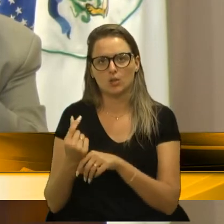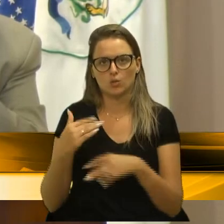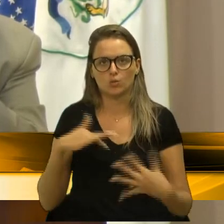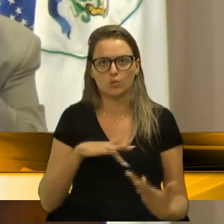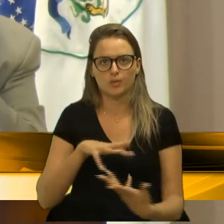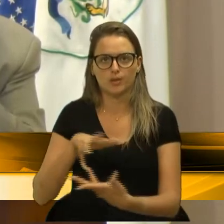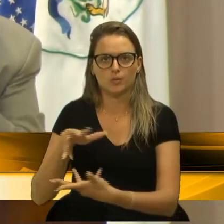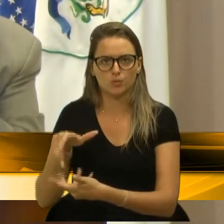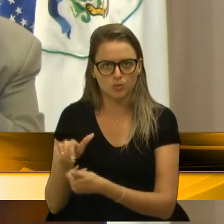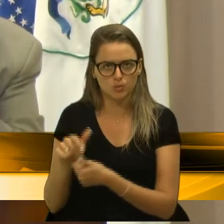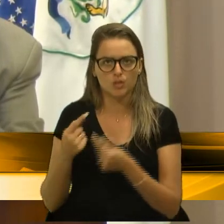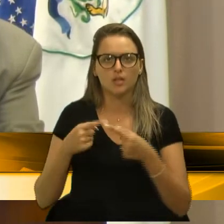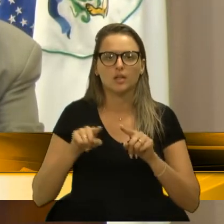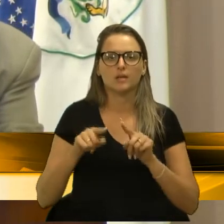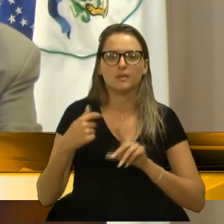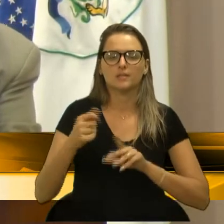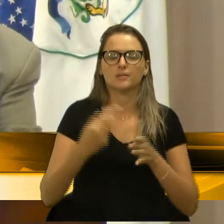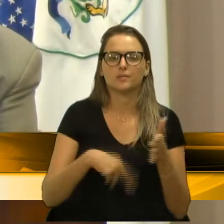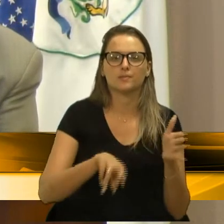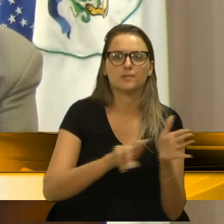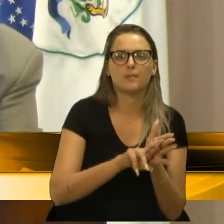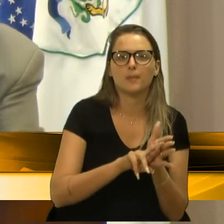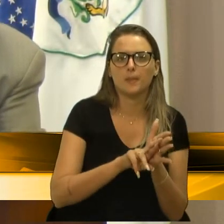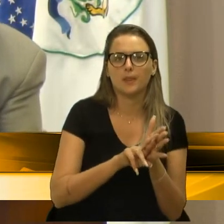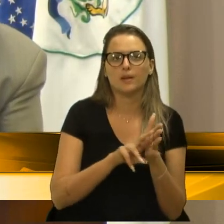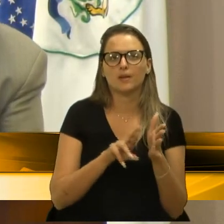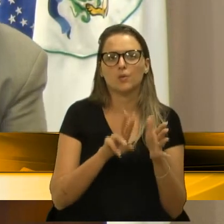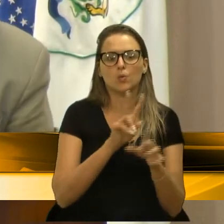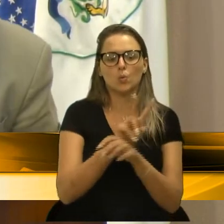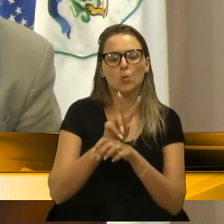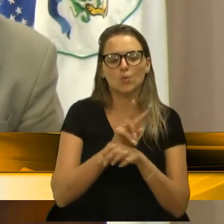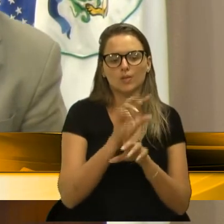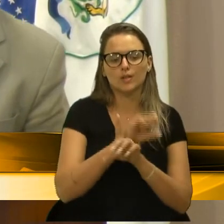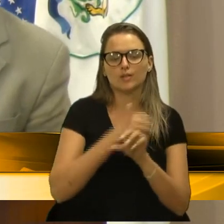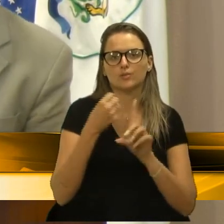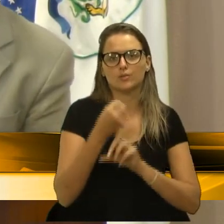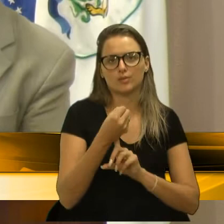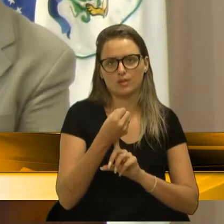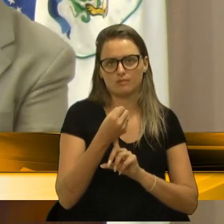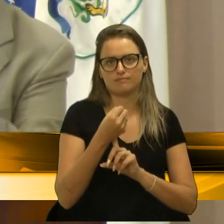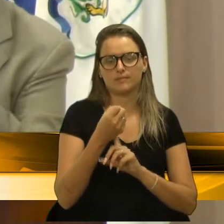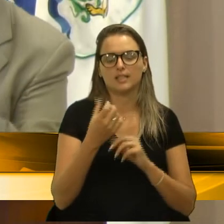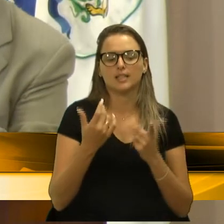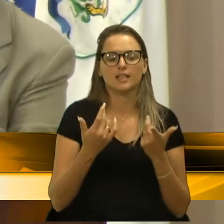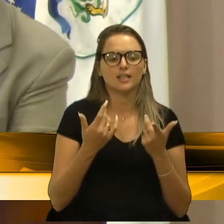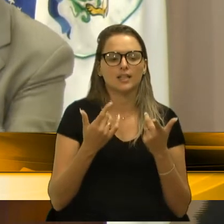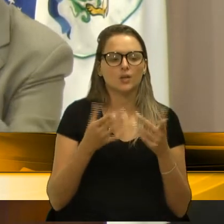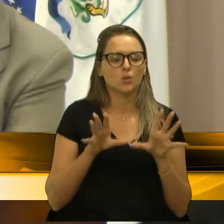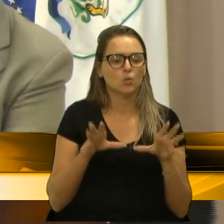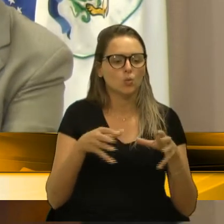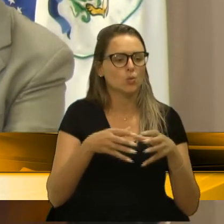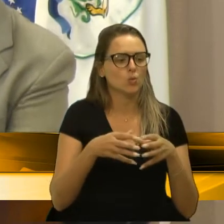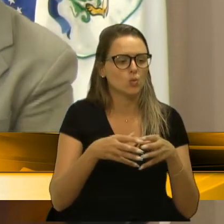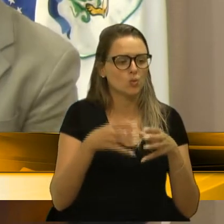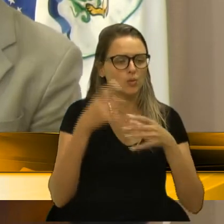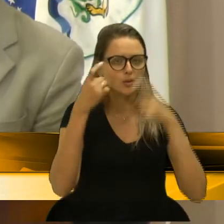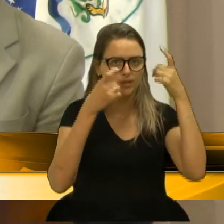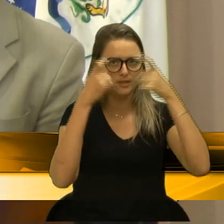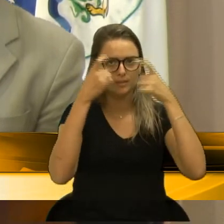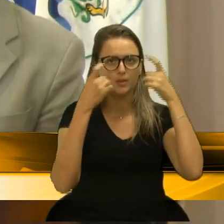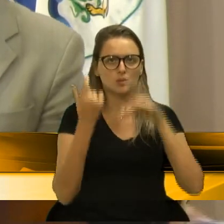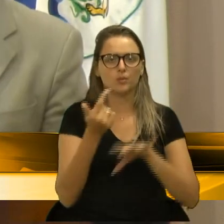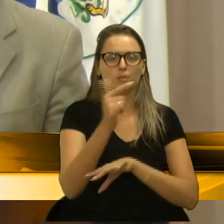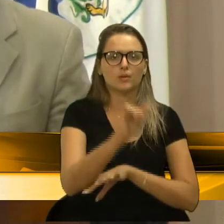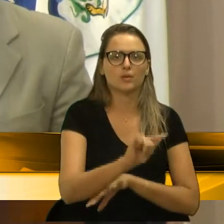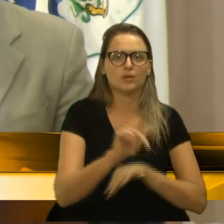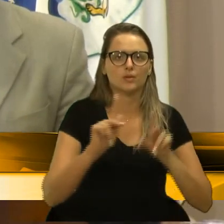precisamos restabelecer cada vez mais essa rede de proteção social, essa rede de preocupação com o outro.